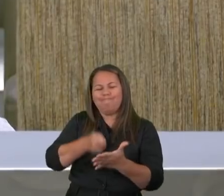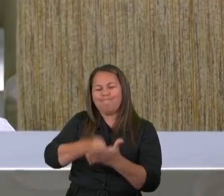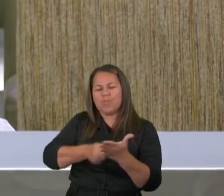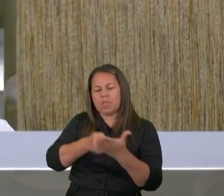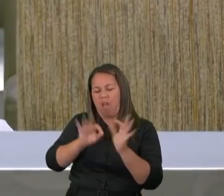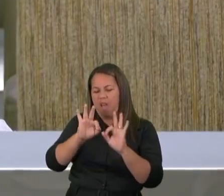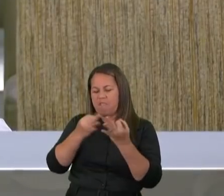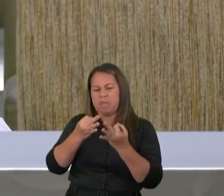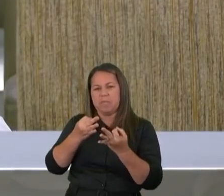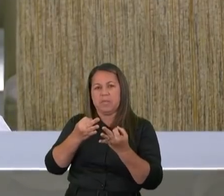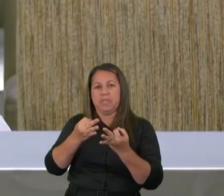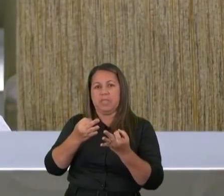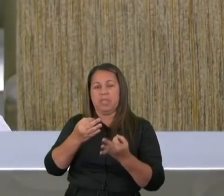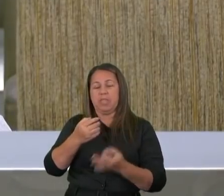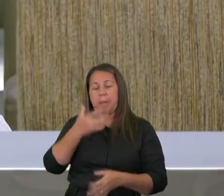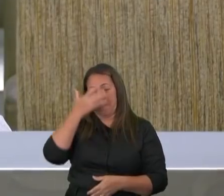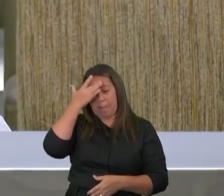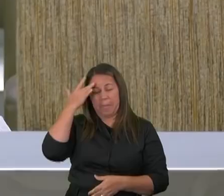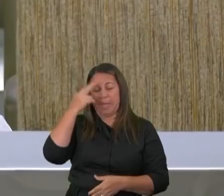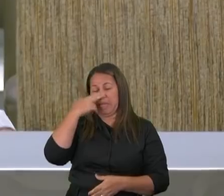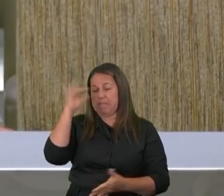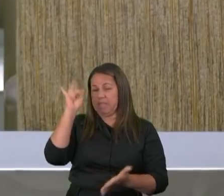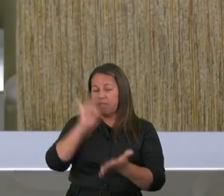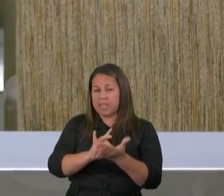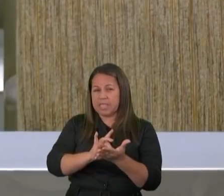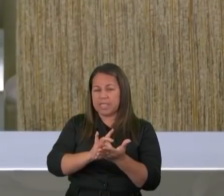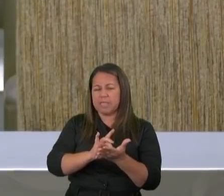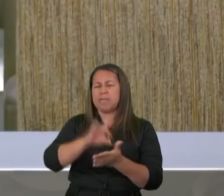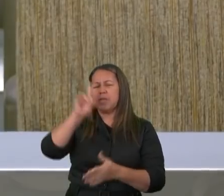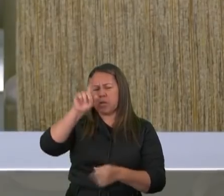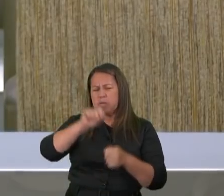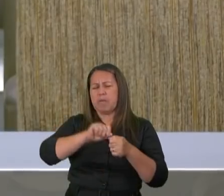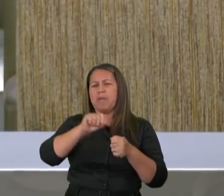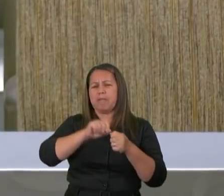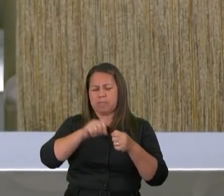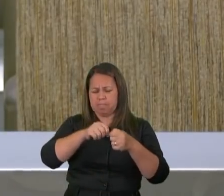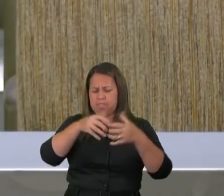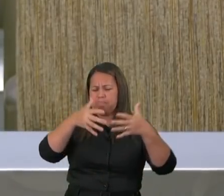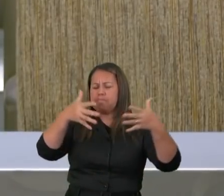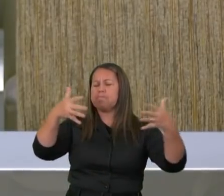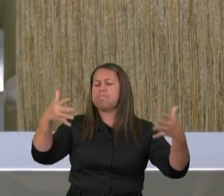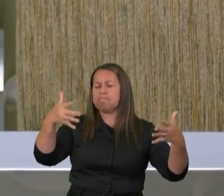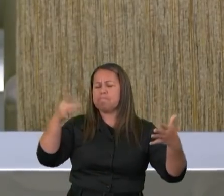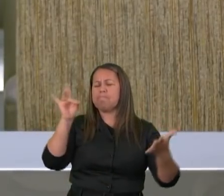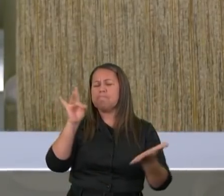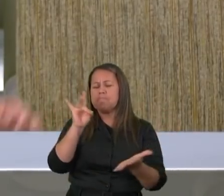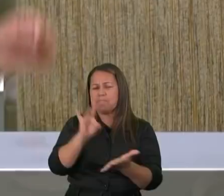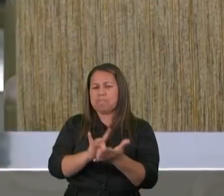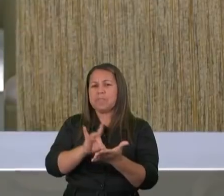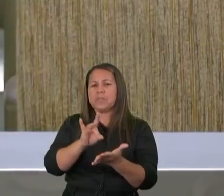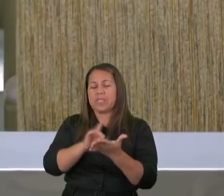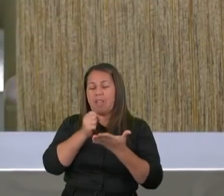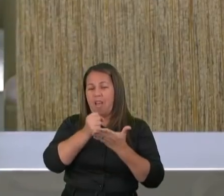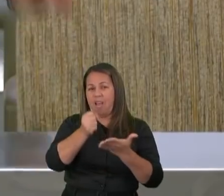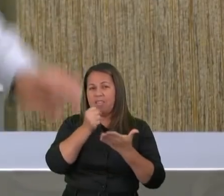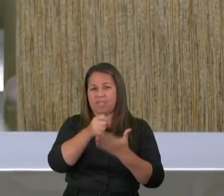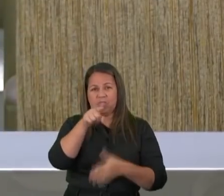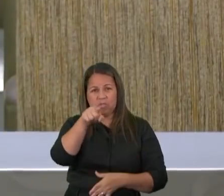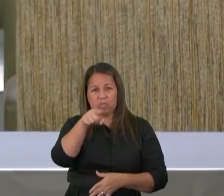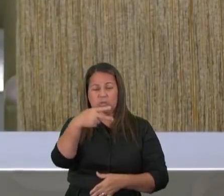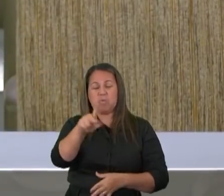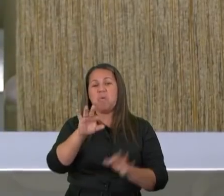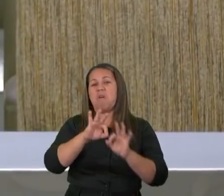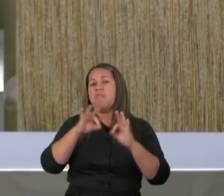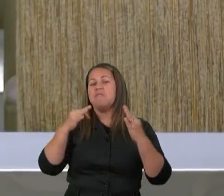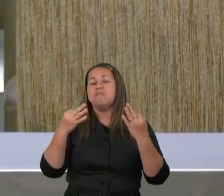vai intervir ao teu favor, ele vai fazer algo extraordinário em favor da tua